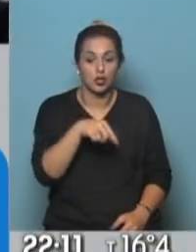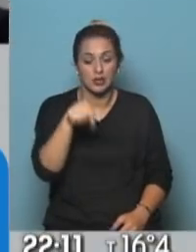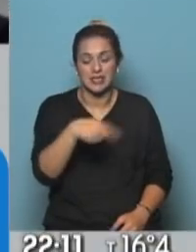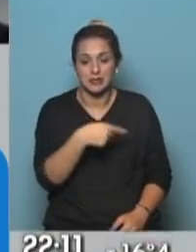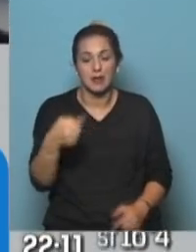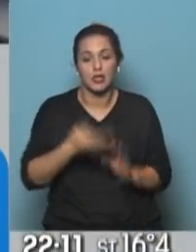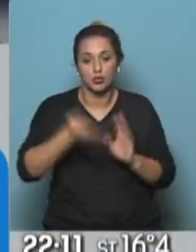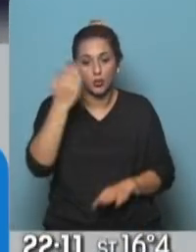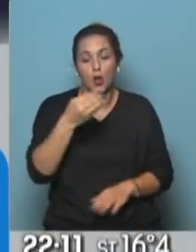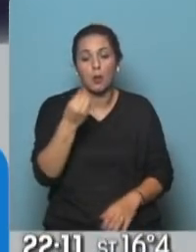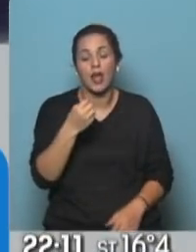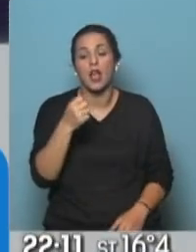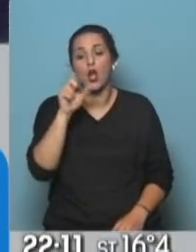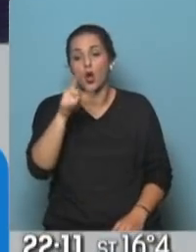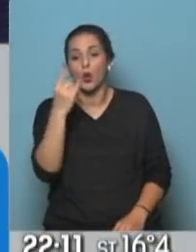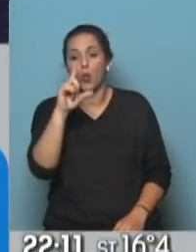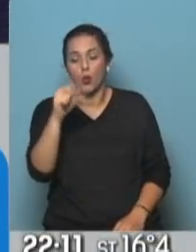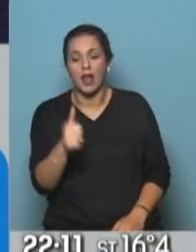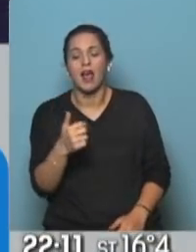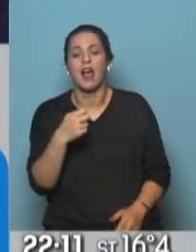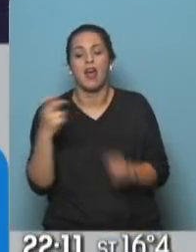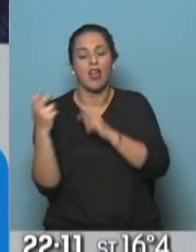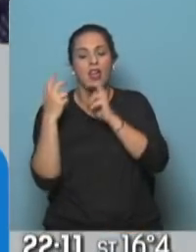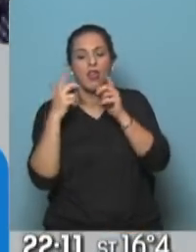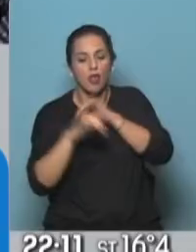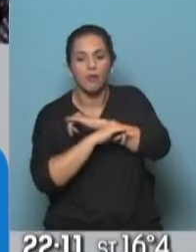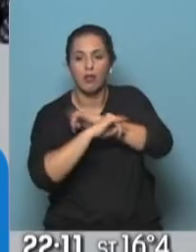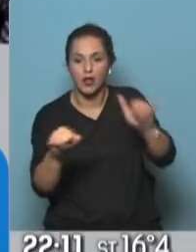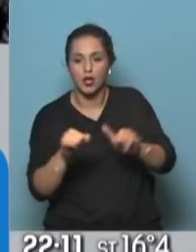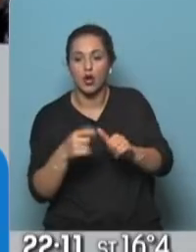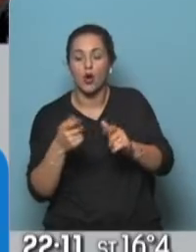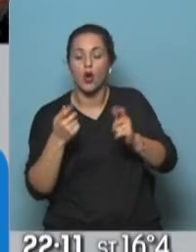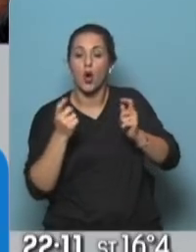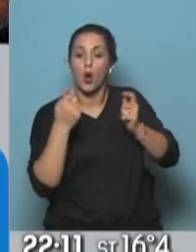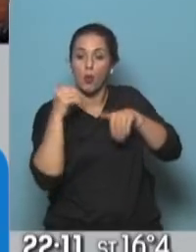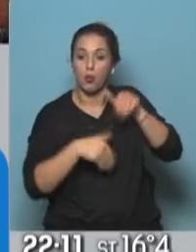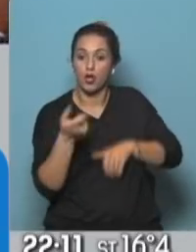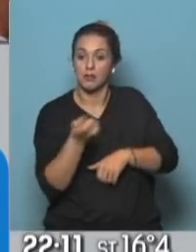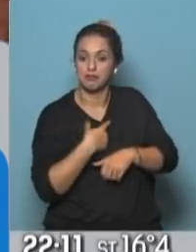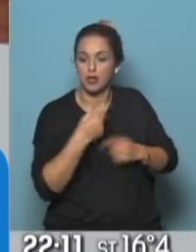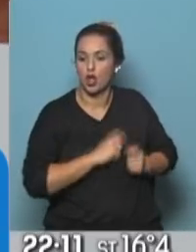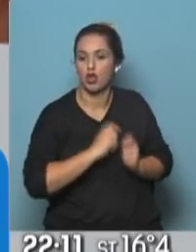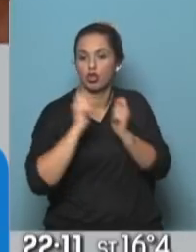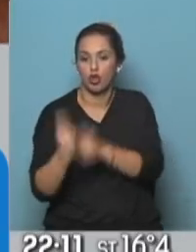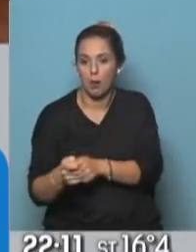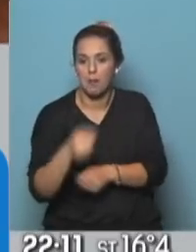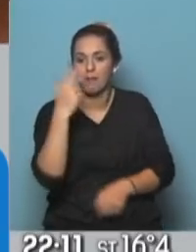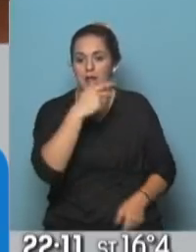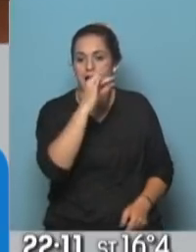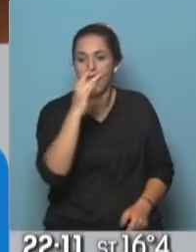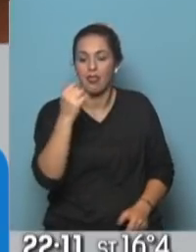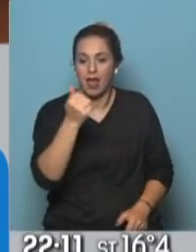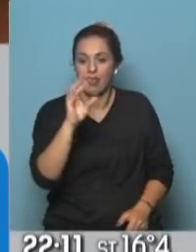semana desde que Lula dijo, votem em mi candidato. Mi candidato é Haddad, dijo Lula. E com isso Haddad subiu. A outra